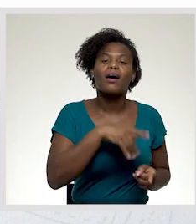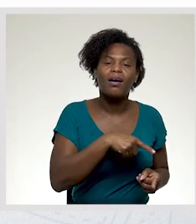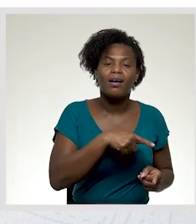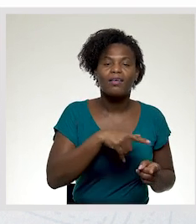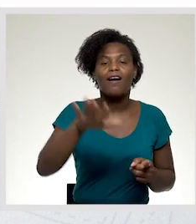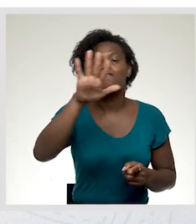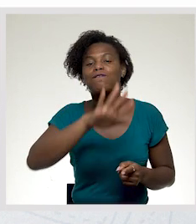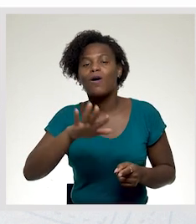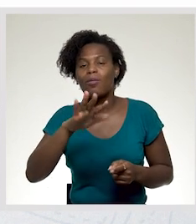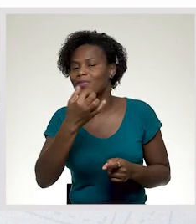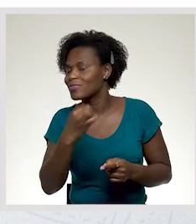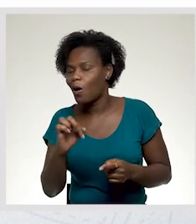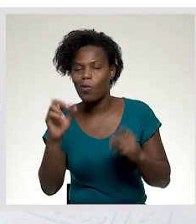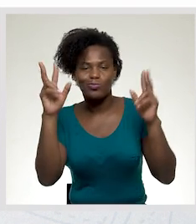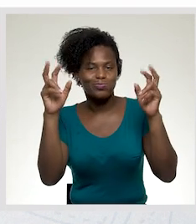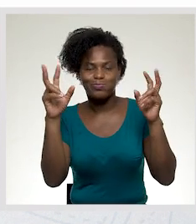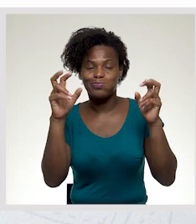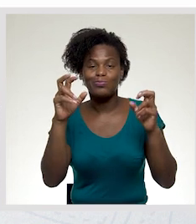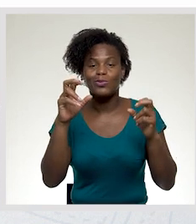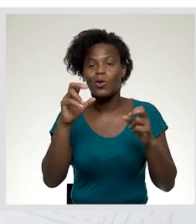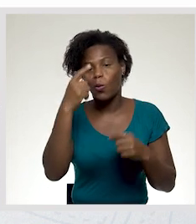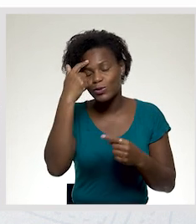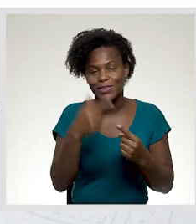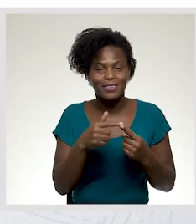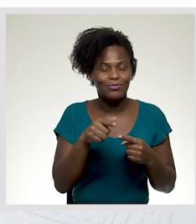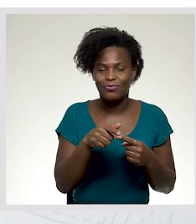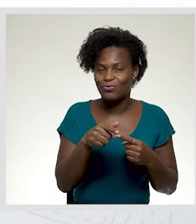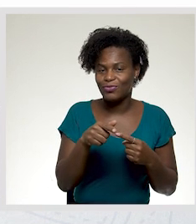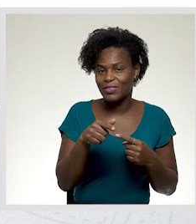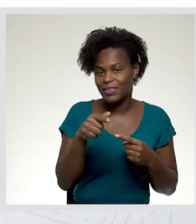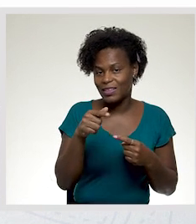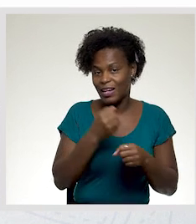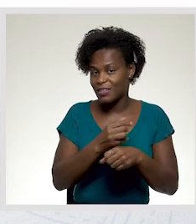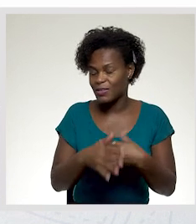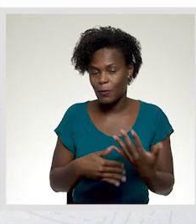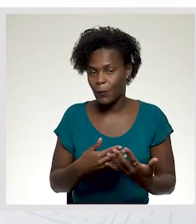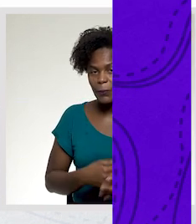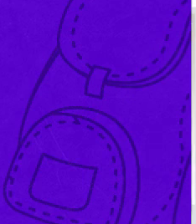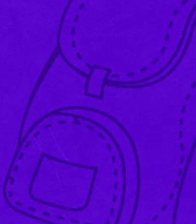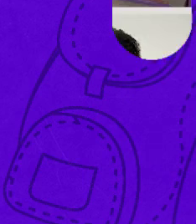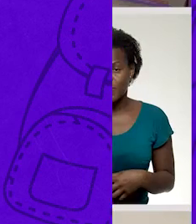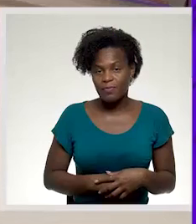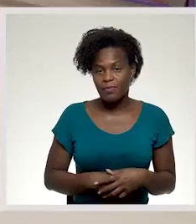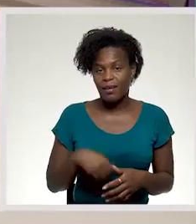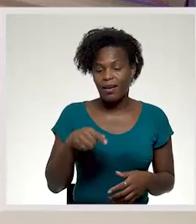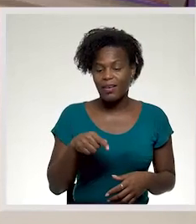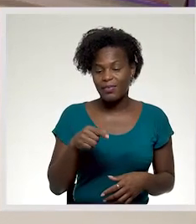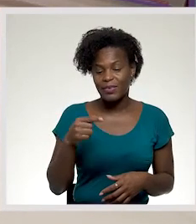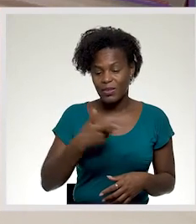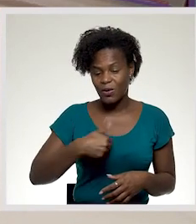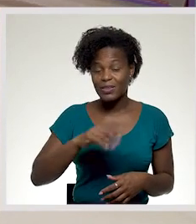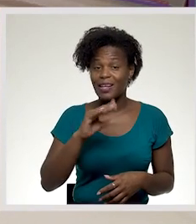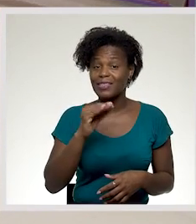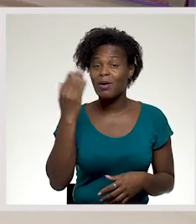na forma e não no conteúdo objetivo da ação. Esta foi a